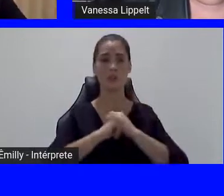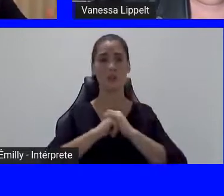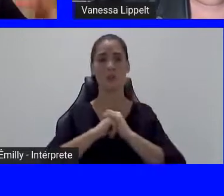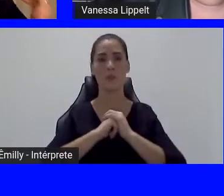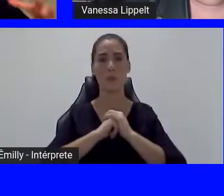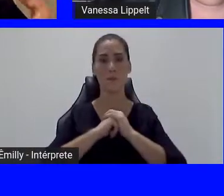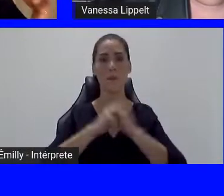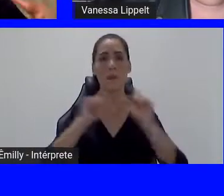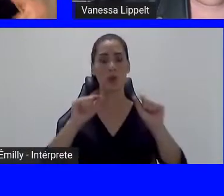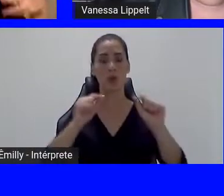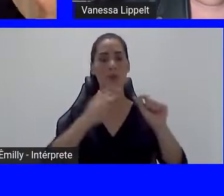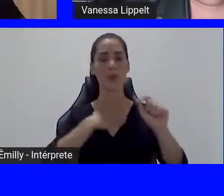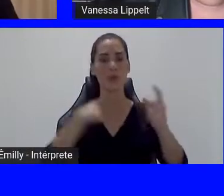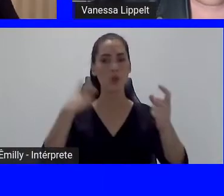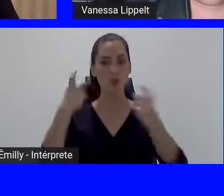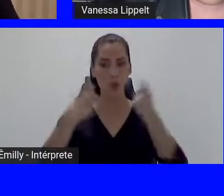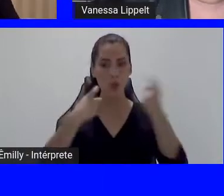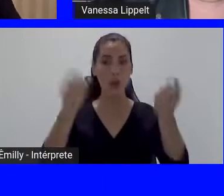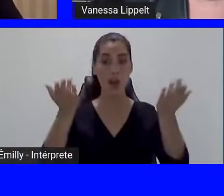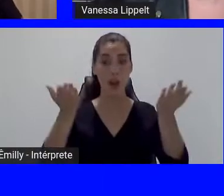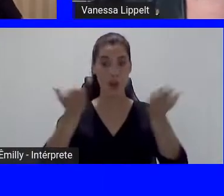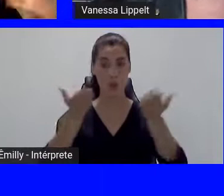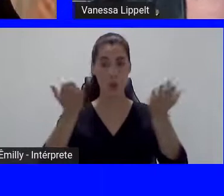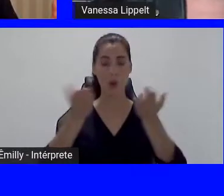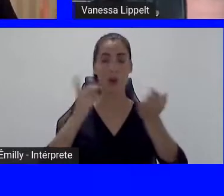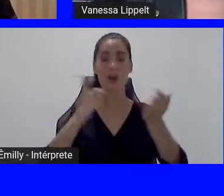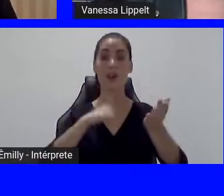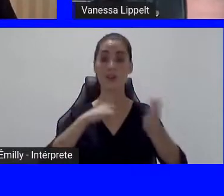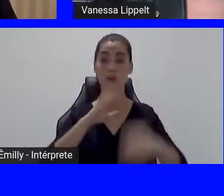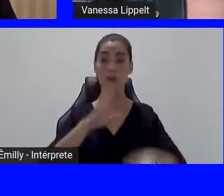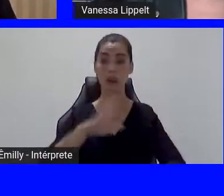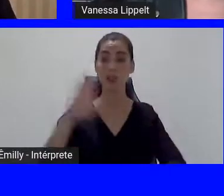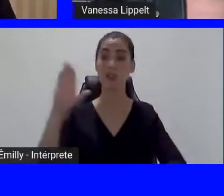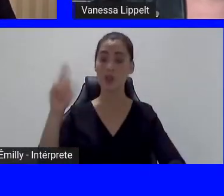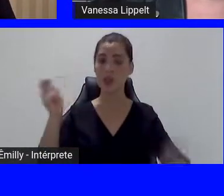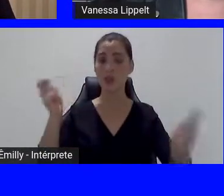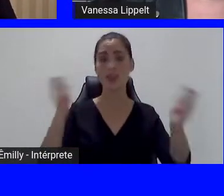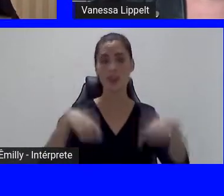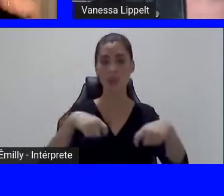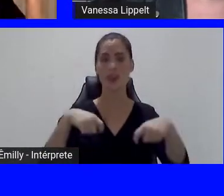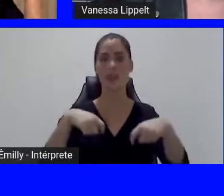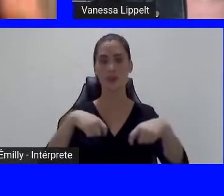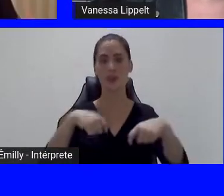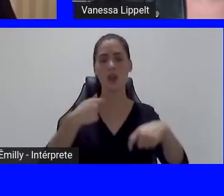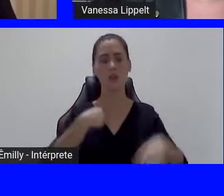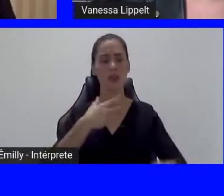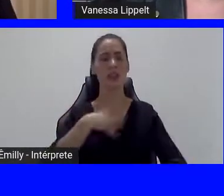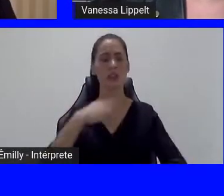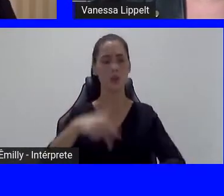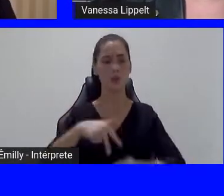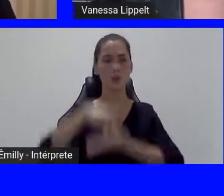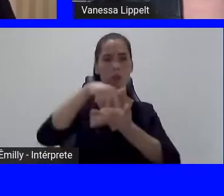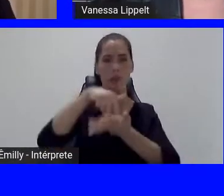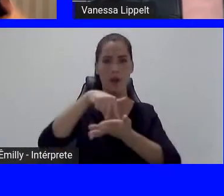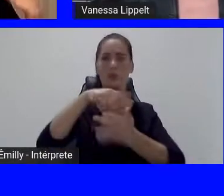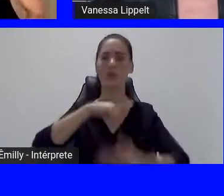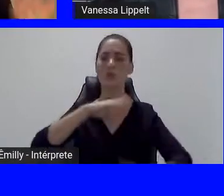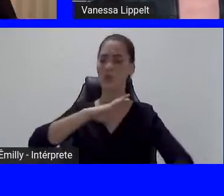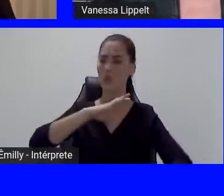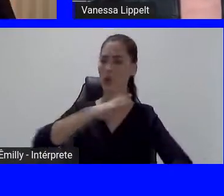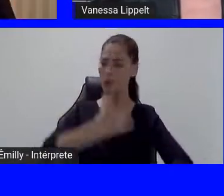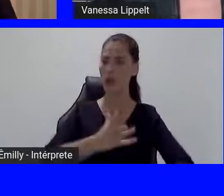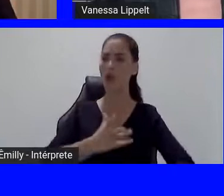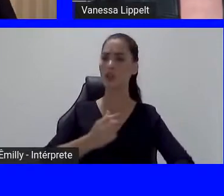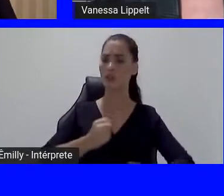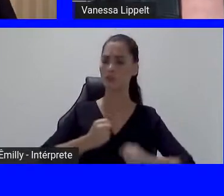agora é termos uma candidatura viável do centro. E, repito, eu me sinto preparada, né? Eu tenho coragem de enfrentar as dificuldades,